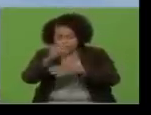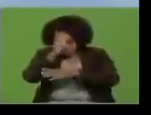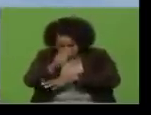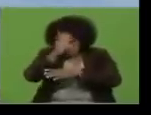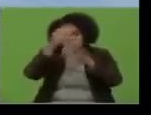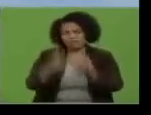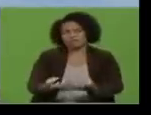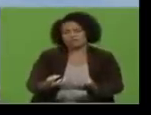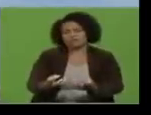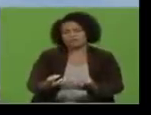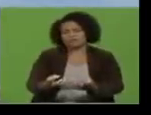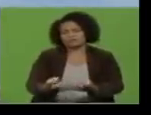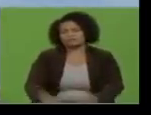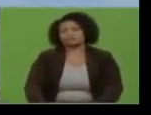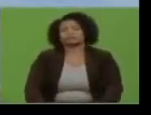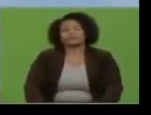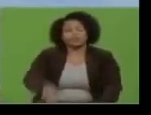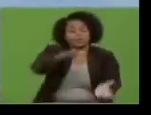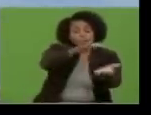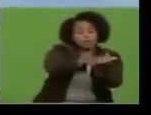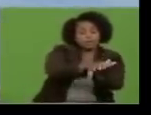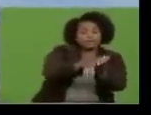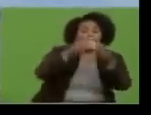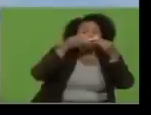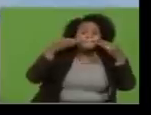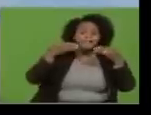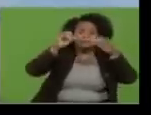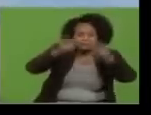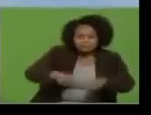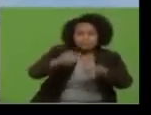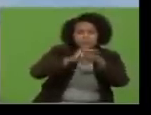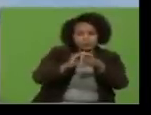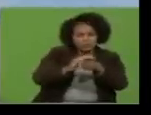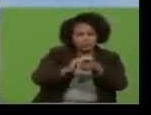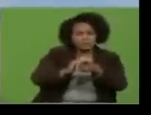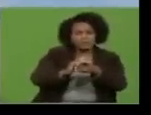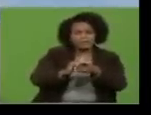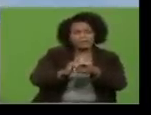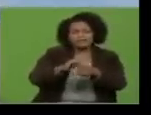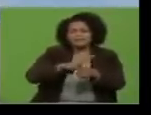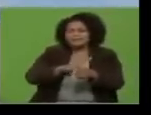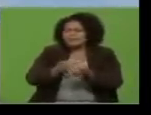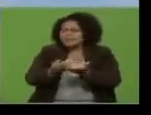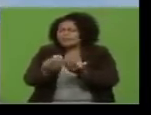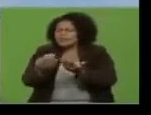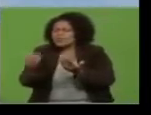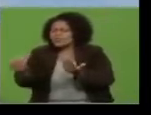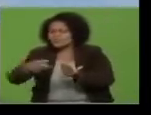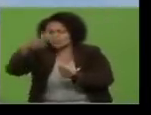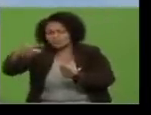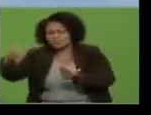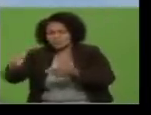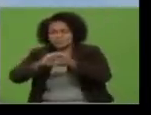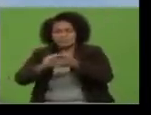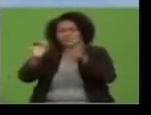Em locais onde a máscara é de uso obrigatório, existe ainda muita gente que não se protege nem protege